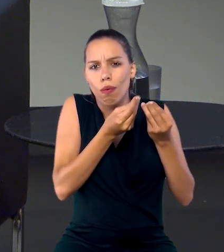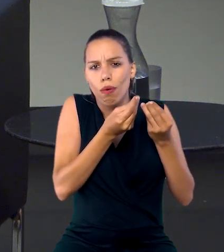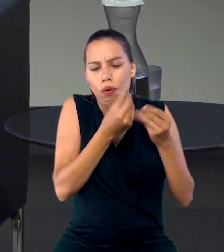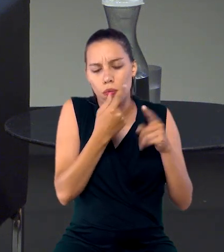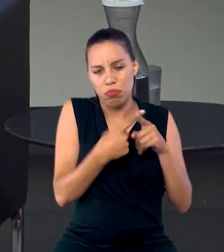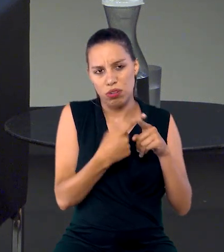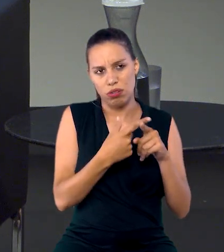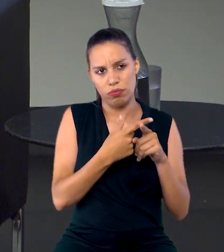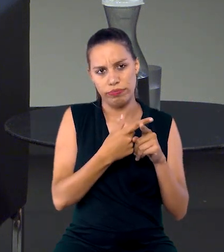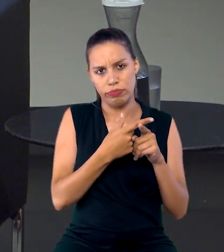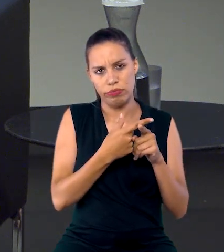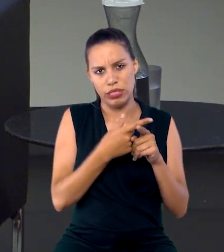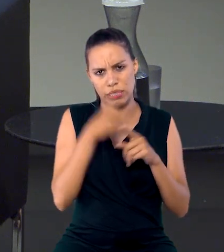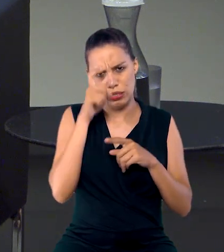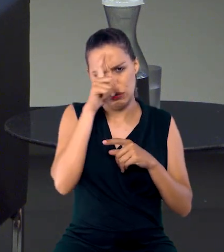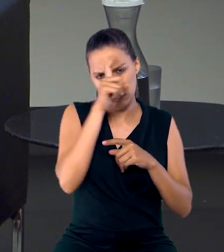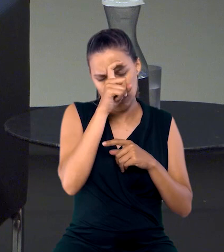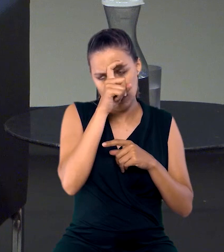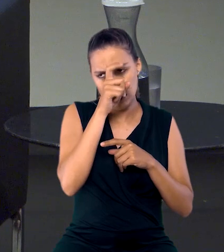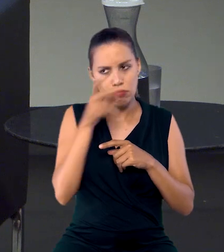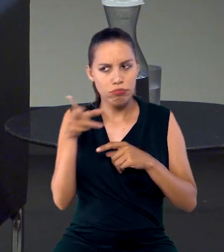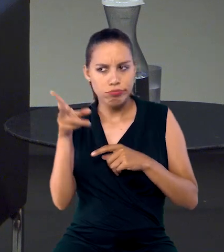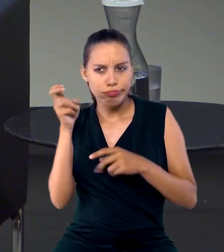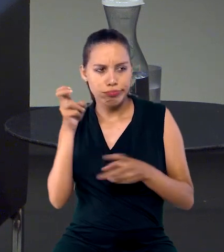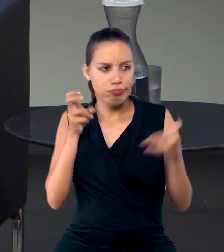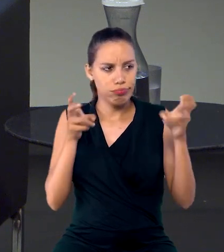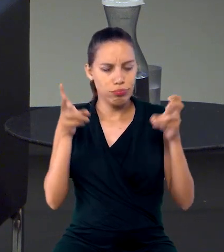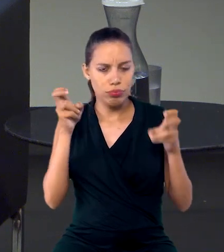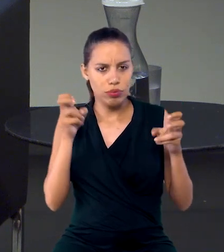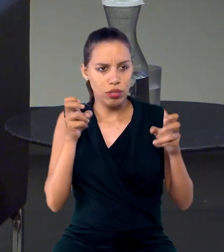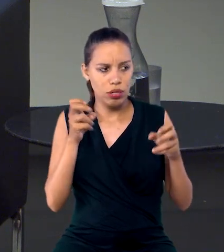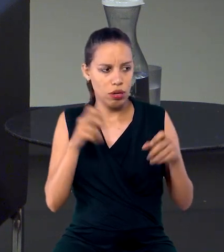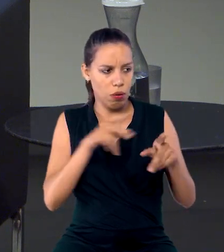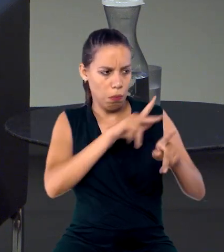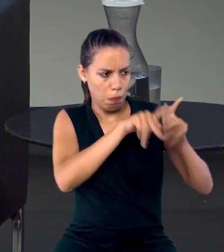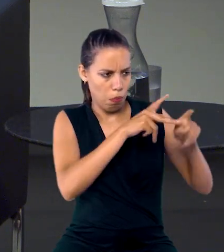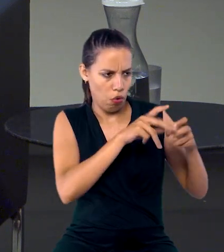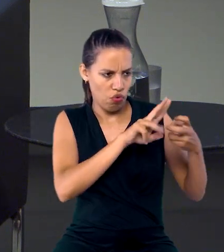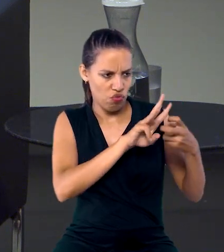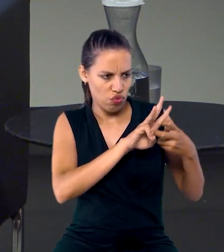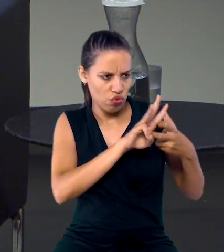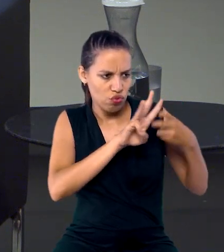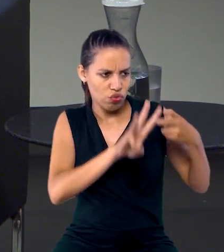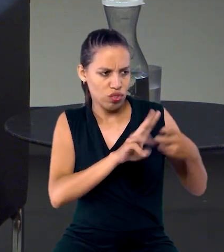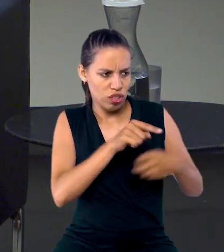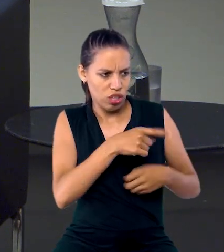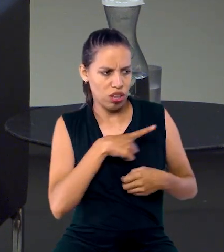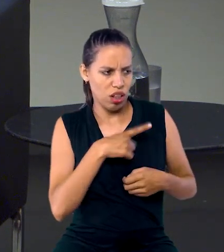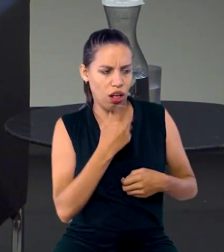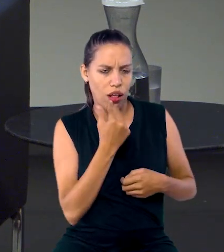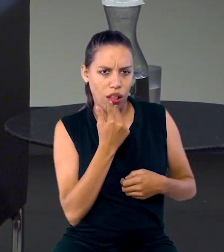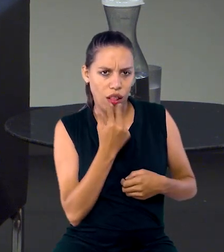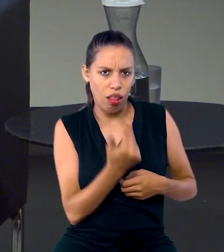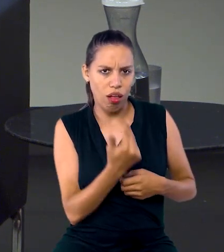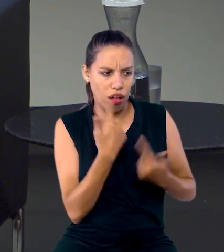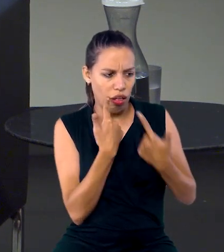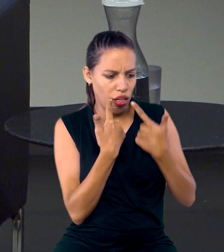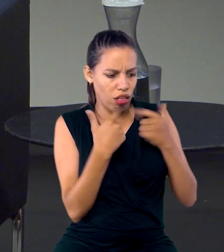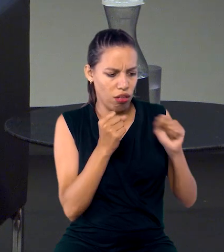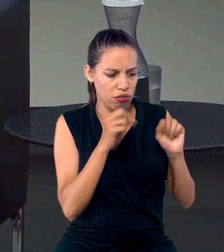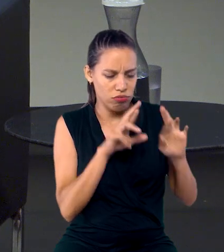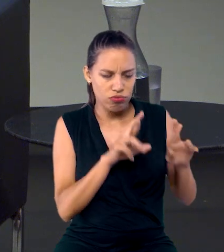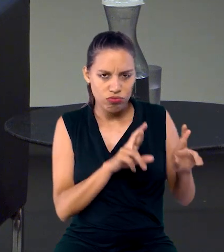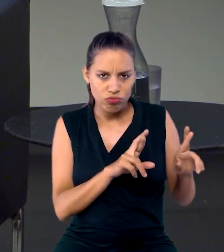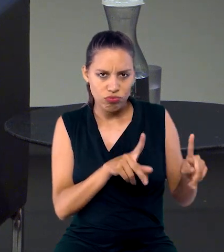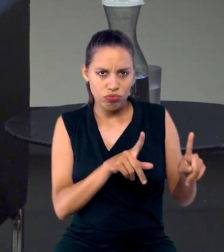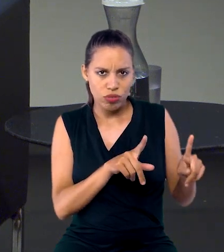Porque já era difícil escutar, né, os humanos indígenas, que com suas outras linguagens,